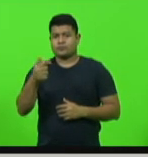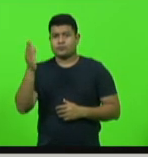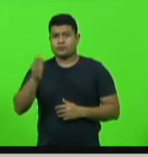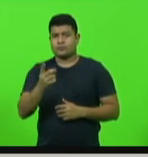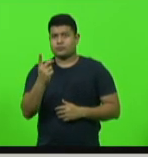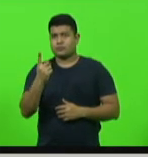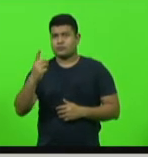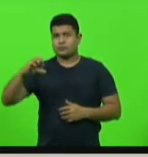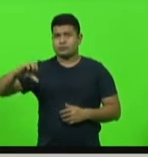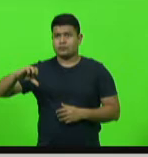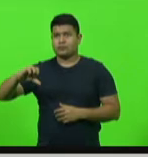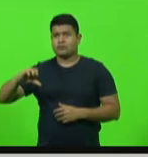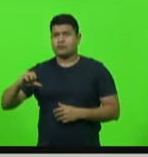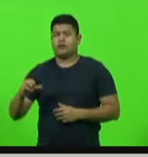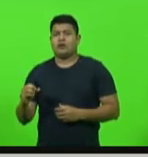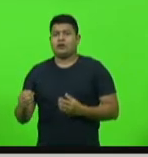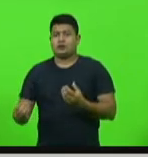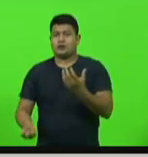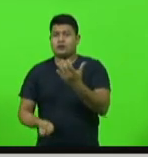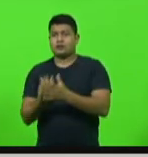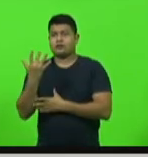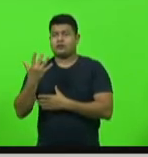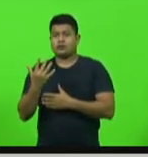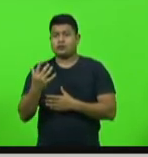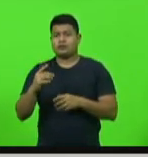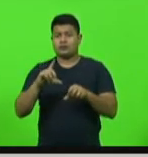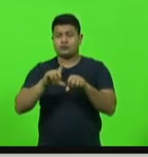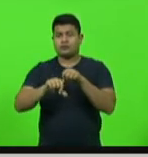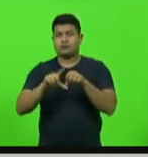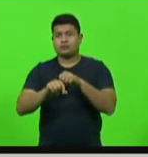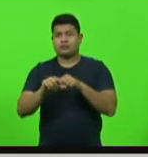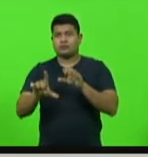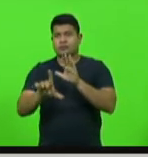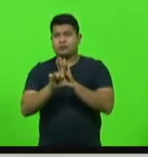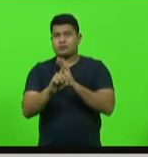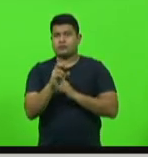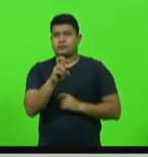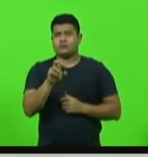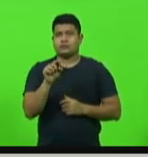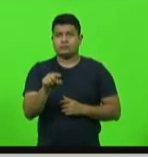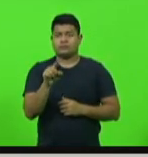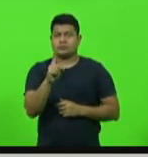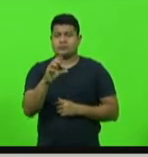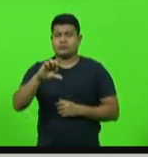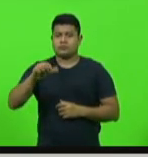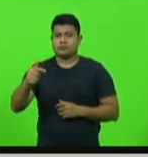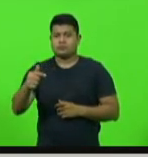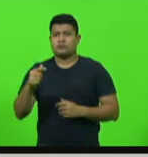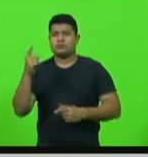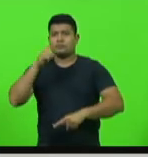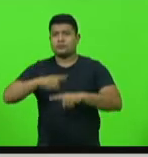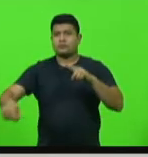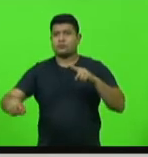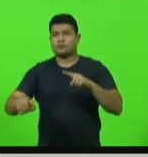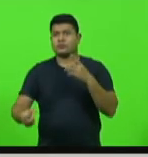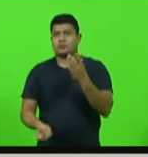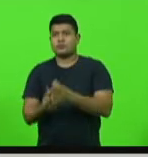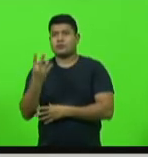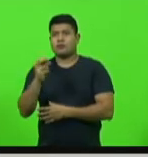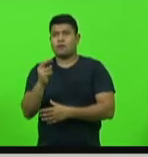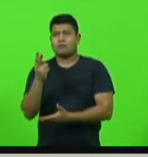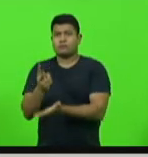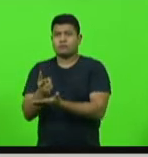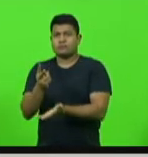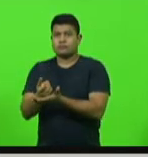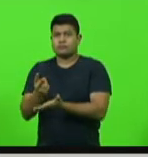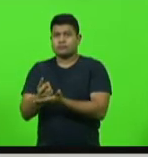1487/2019, que insere dispositivo na lei 5.197 para proibir a criação, manutenção ou guarda doméstica